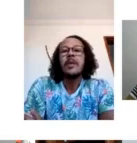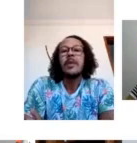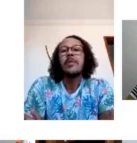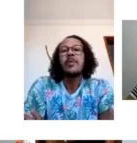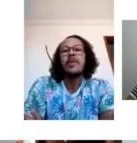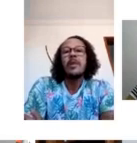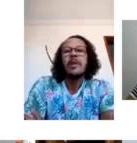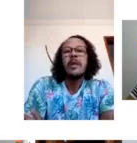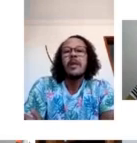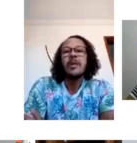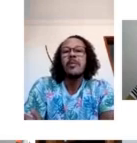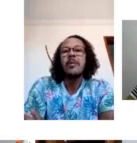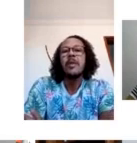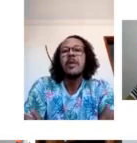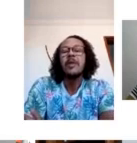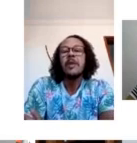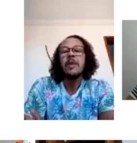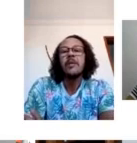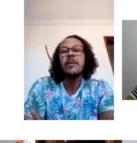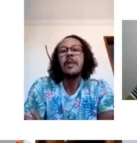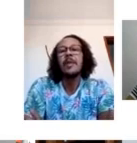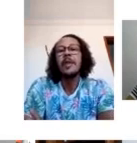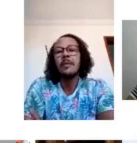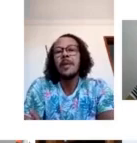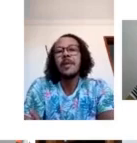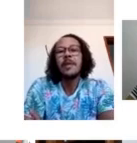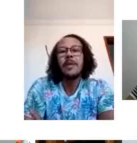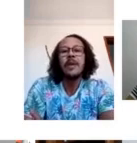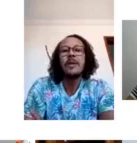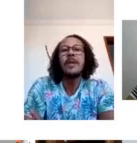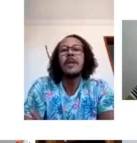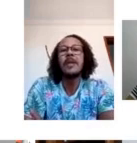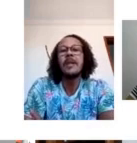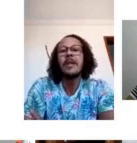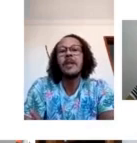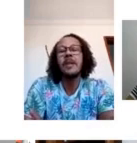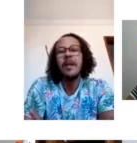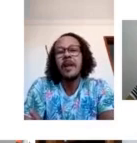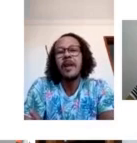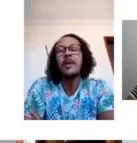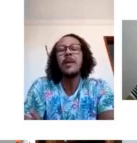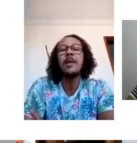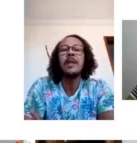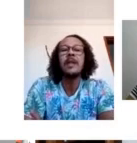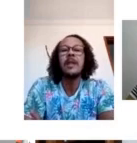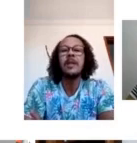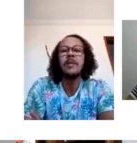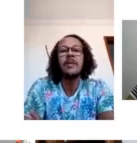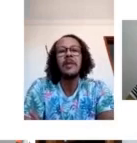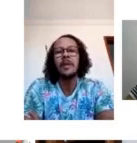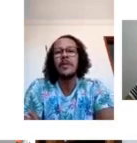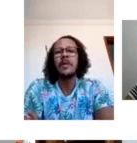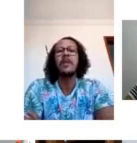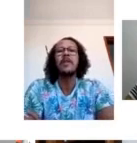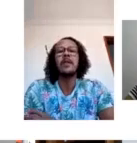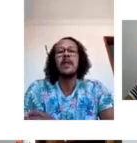atividades remotas que os bolsistas do PIBID tinham que fazer, porque não estava permitido, né, que eles retornassem à sala de aula,